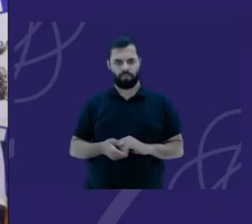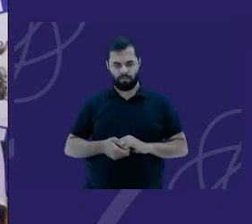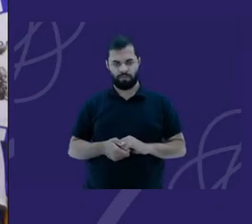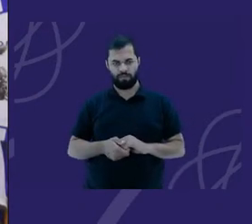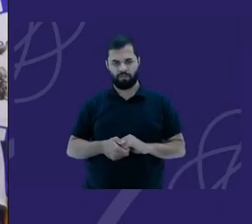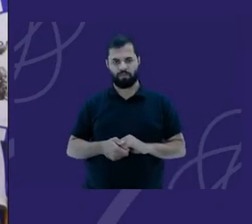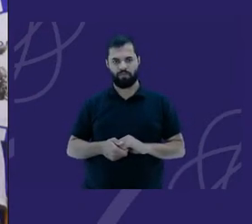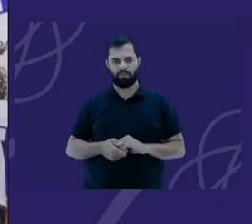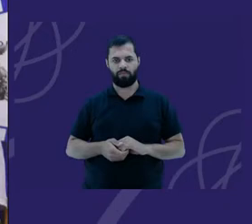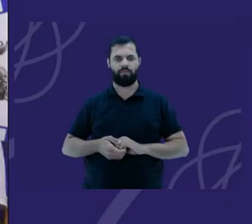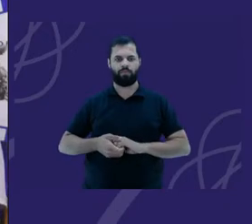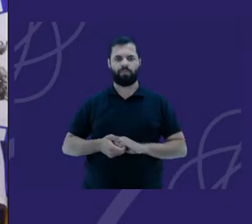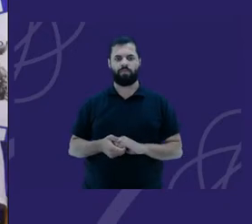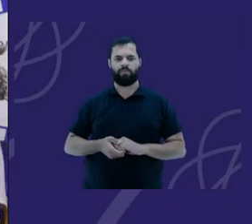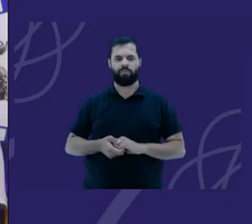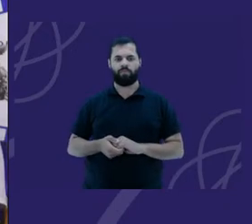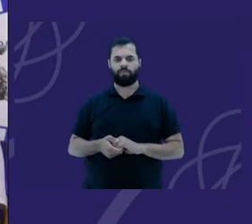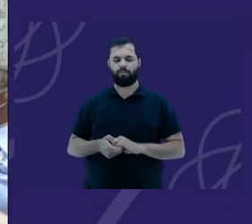Vinícius.